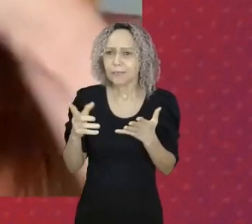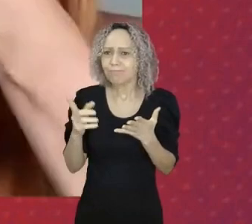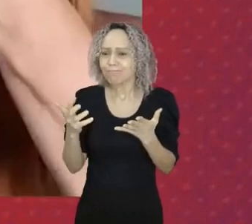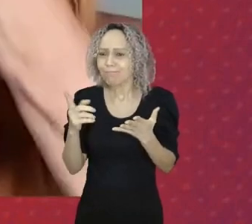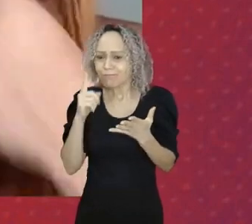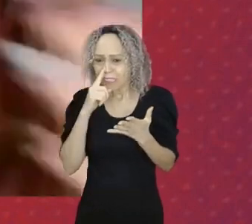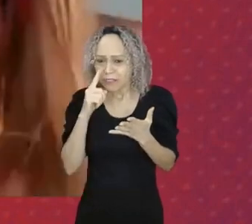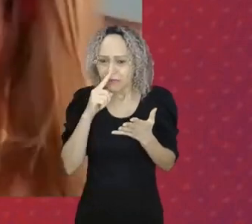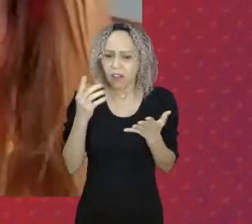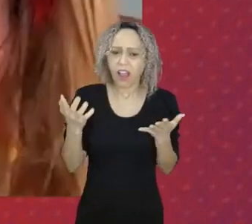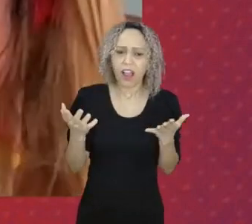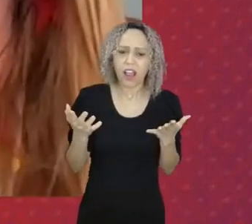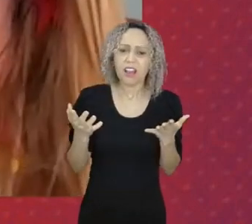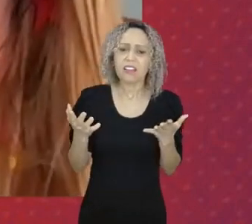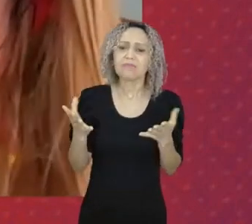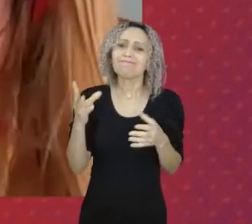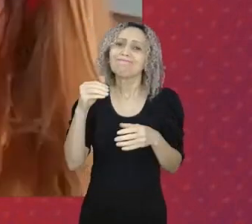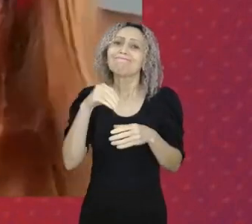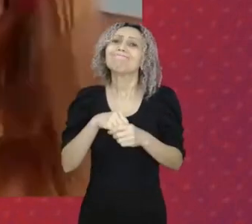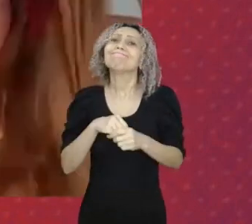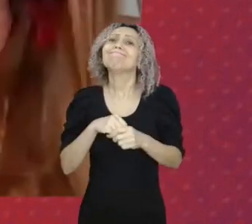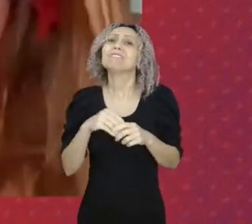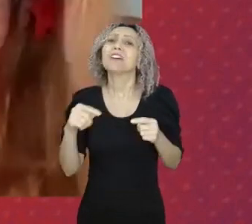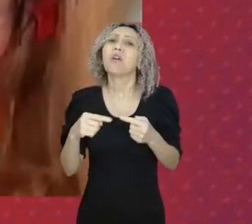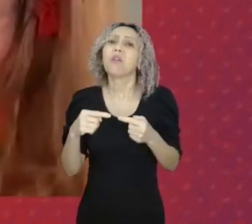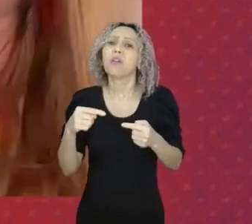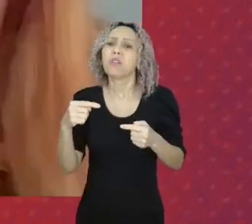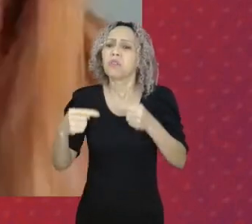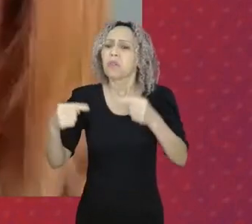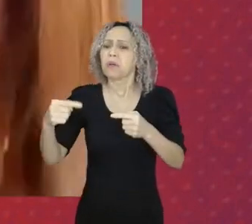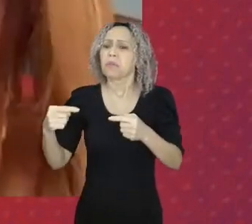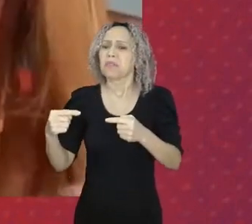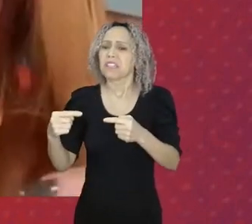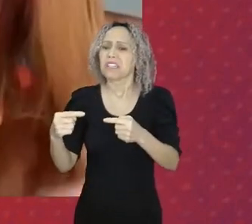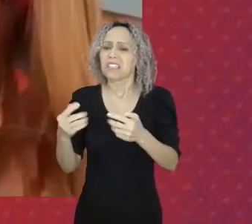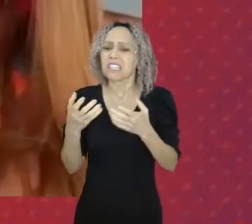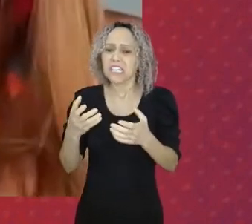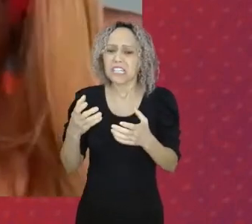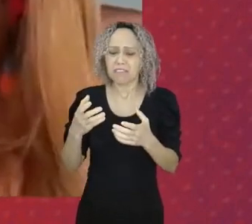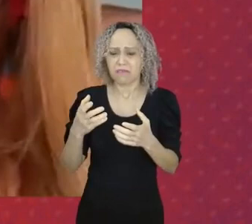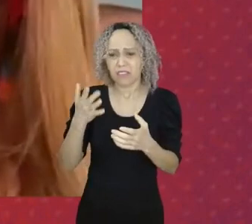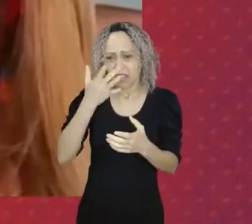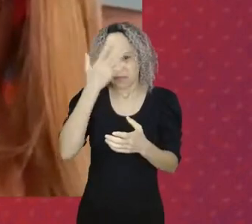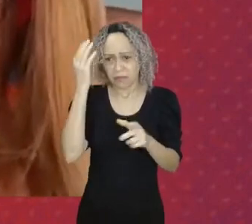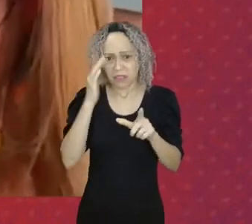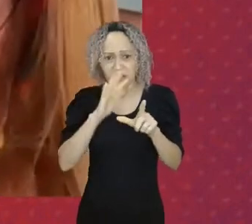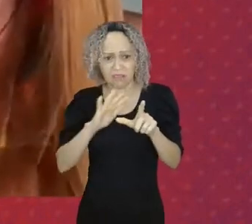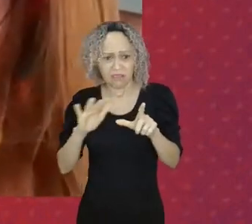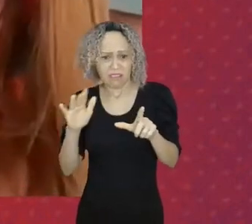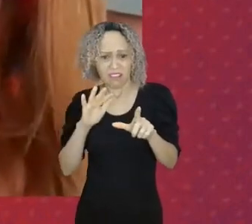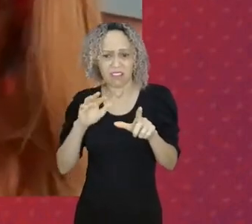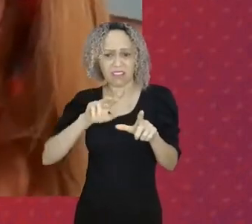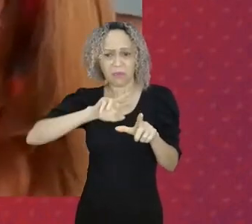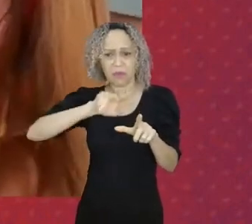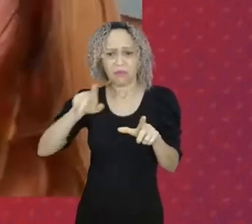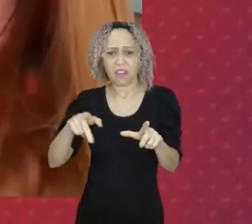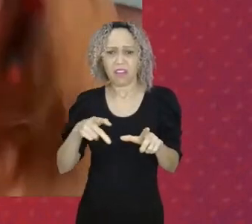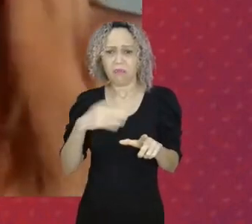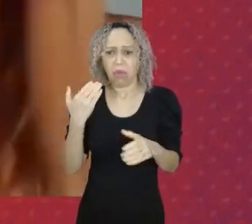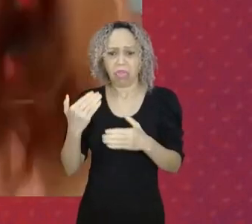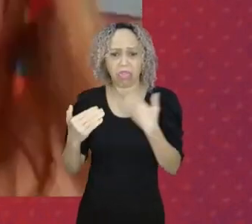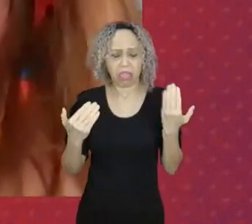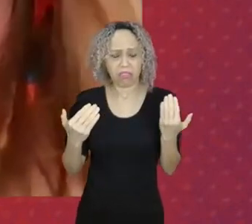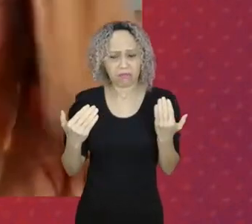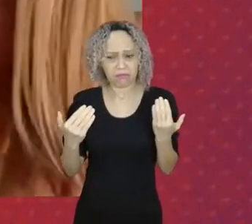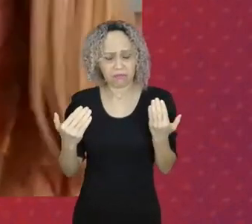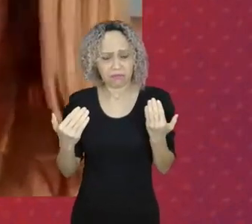parte de uma política de morte. Né? A sociedade patriarcal. Eu digo sociedade patriarcal porque, se a gente fala de capitalismo,